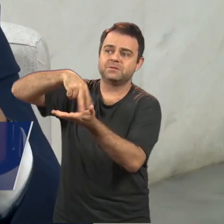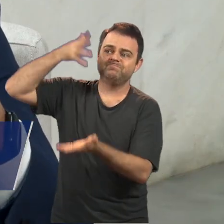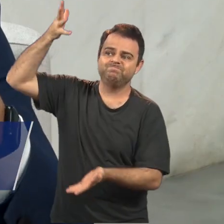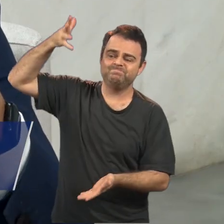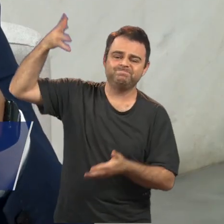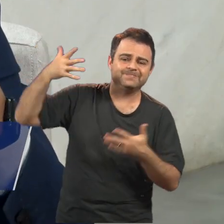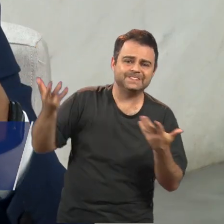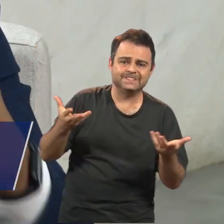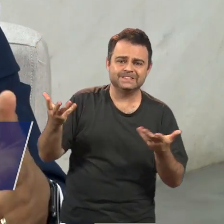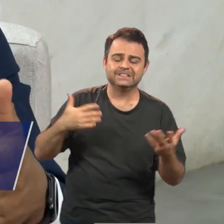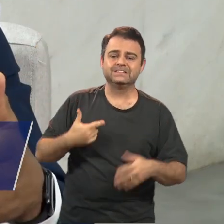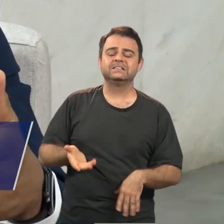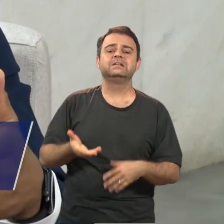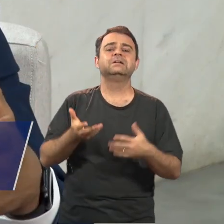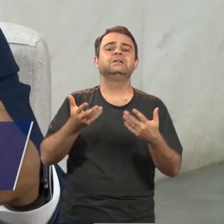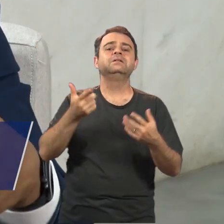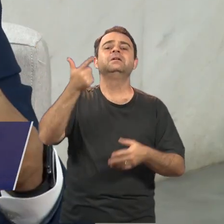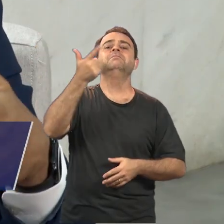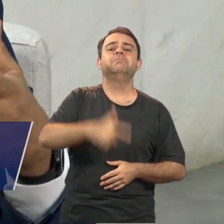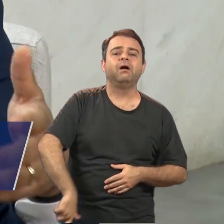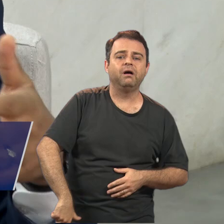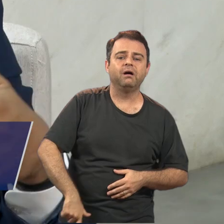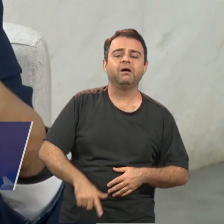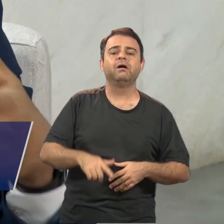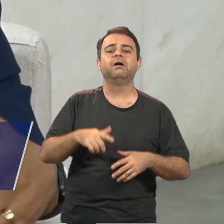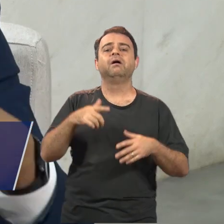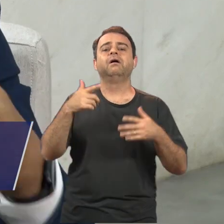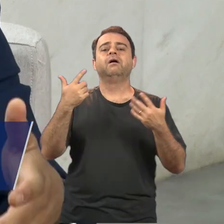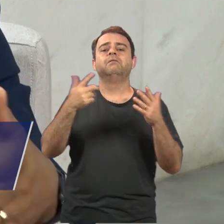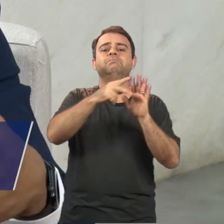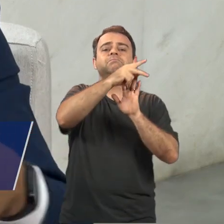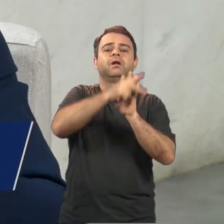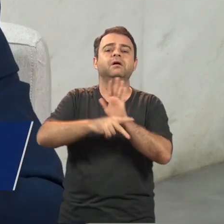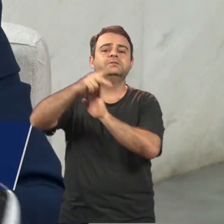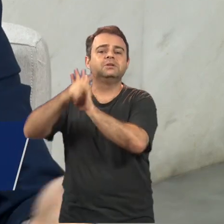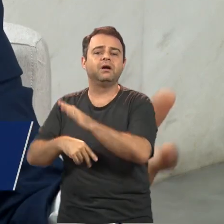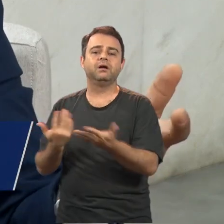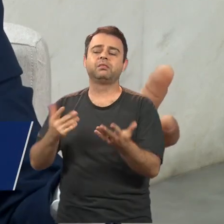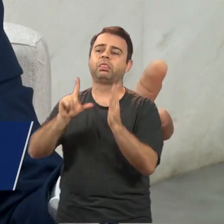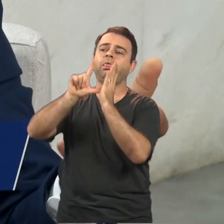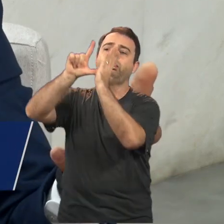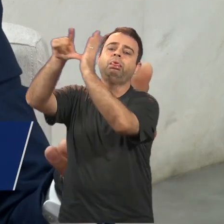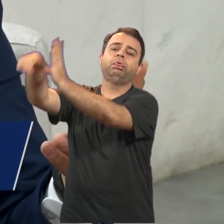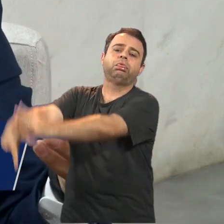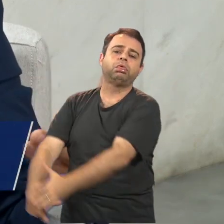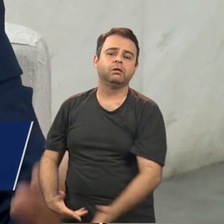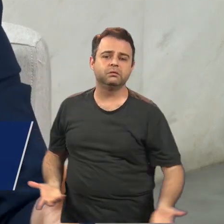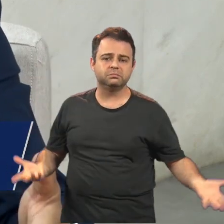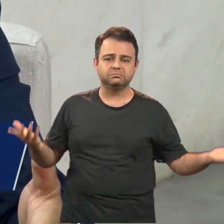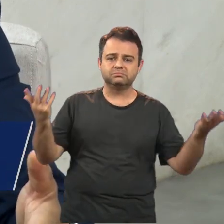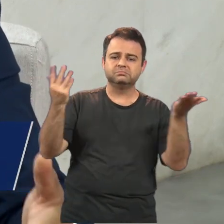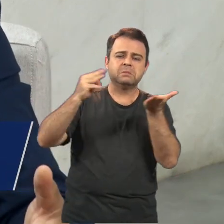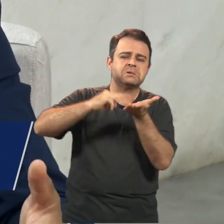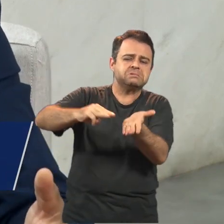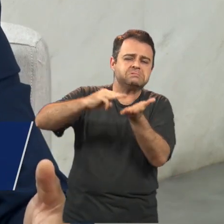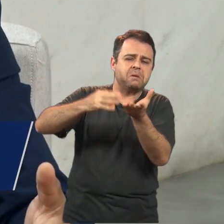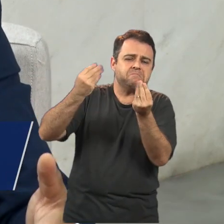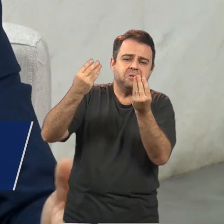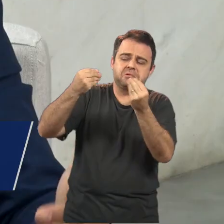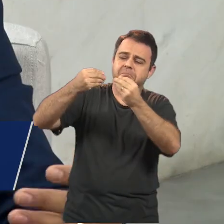e votados projetos, o número excessivo de moções, etc. Eu ficaria aqui muito tempo falando de situações que eu